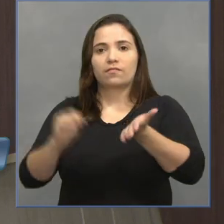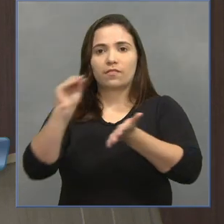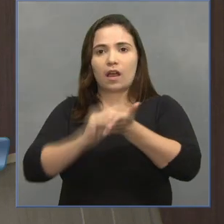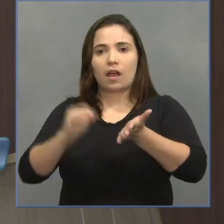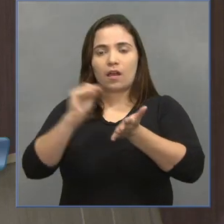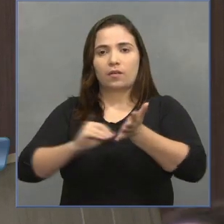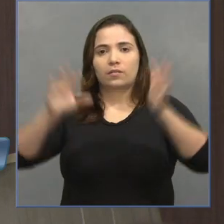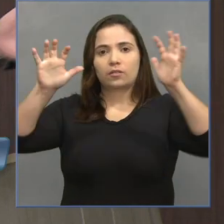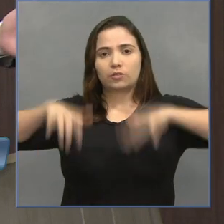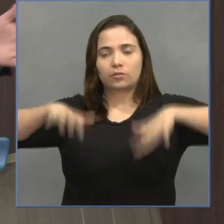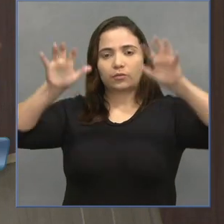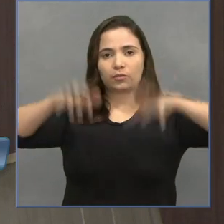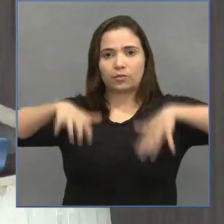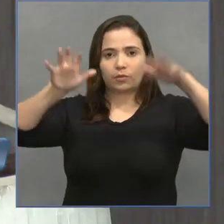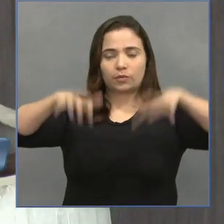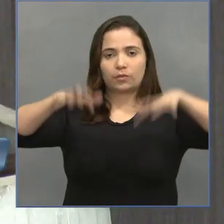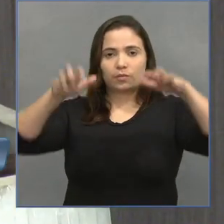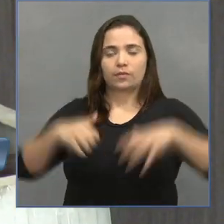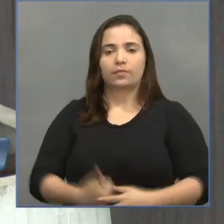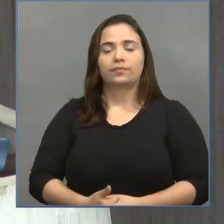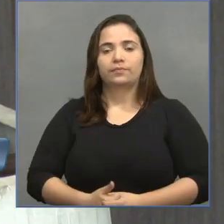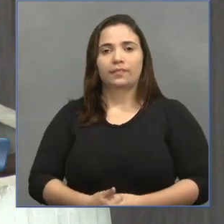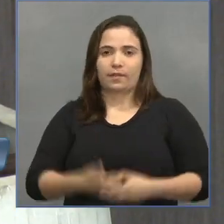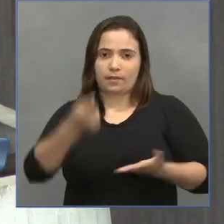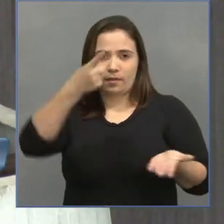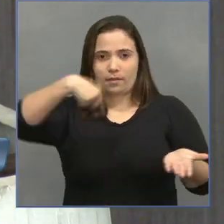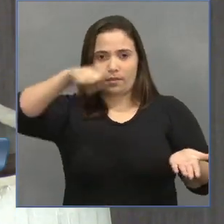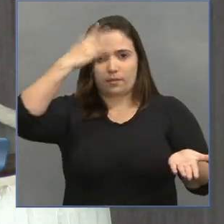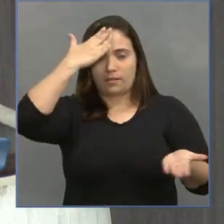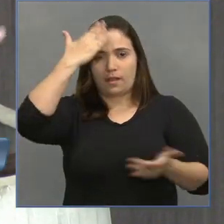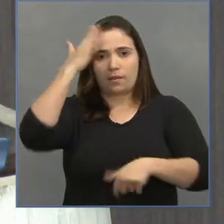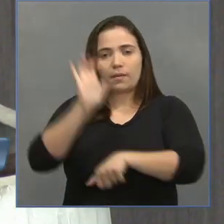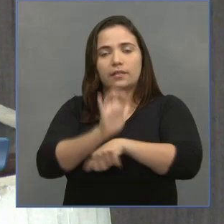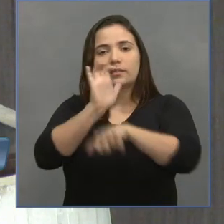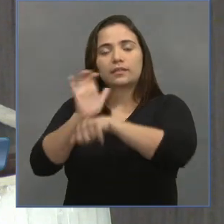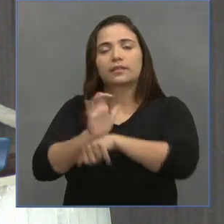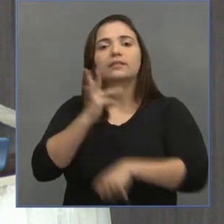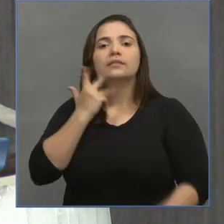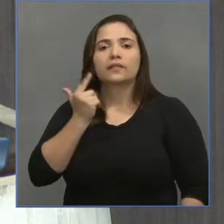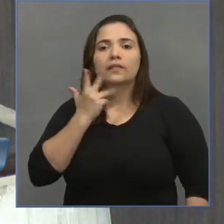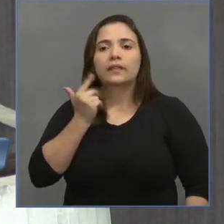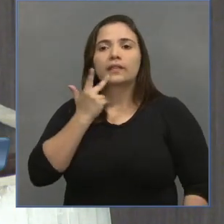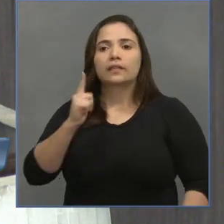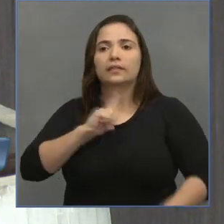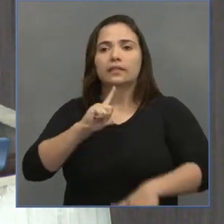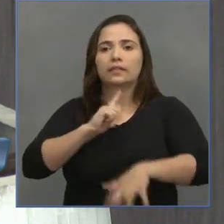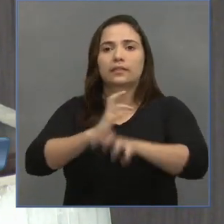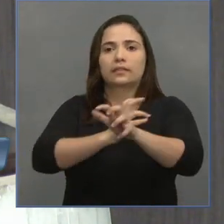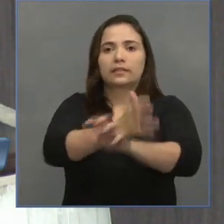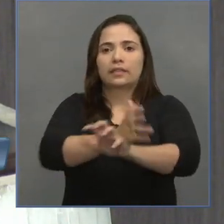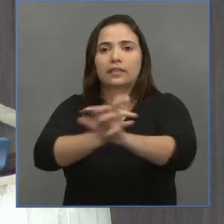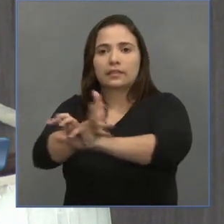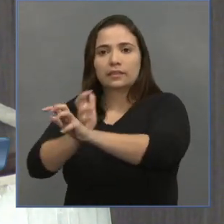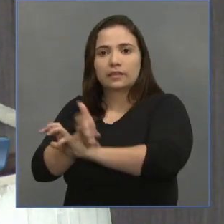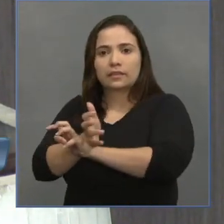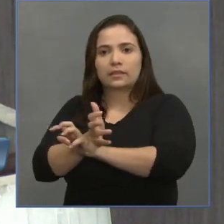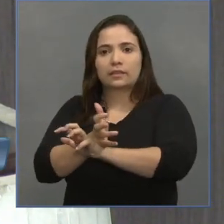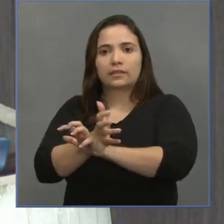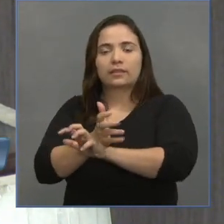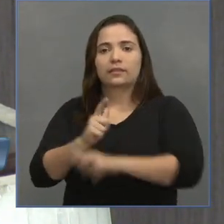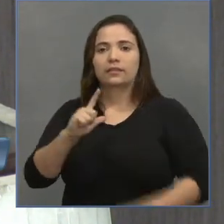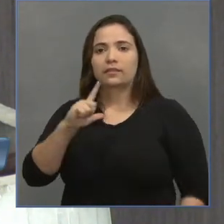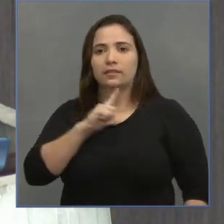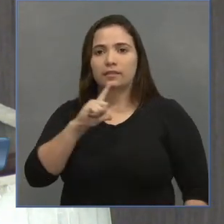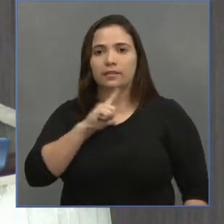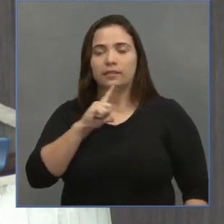chuva. Nós vivemos no semiárido, nós compreendemos que no semiárido há um regime de